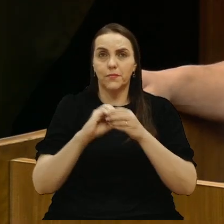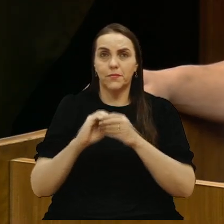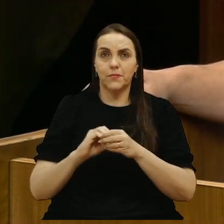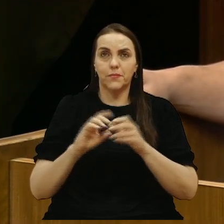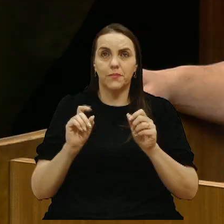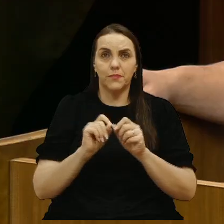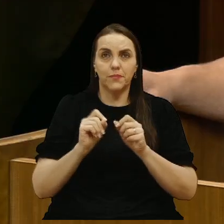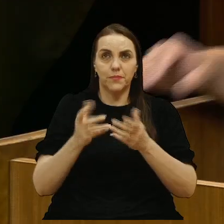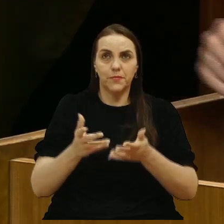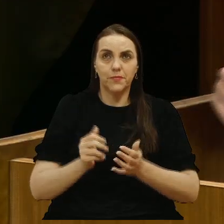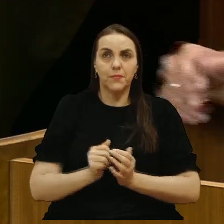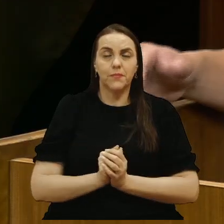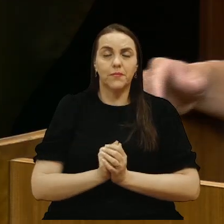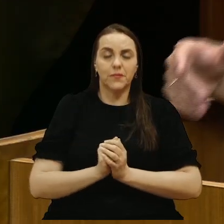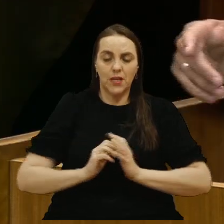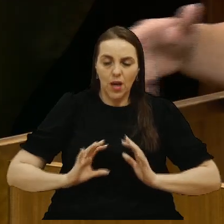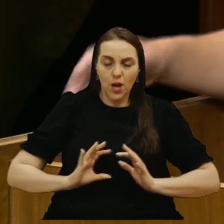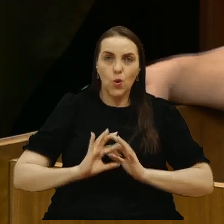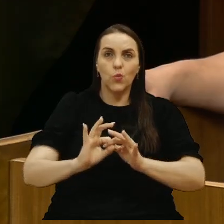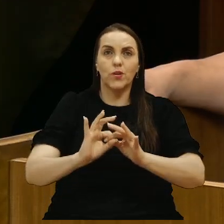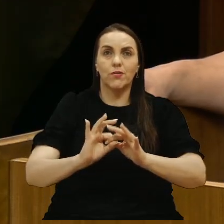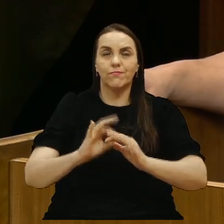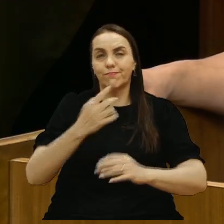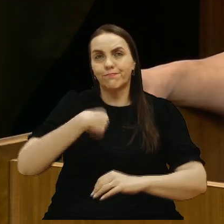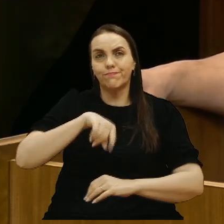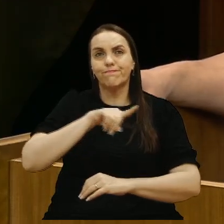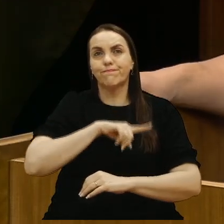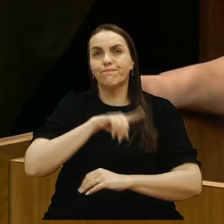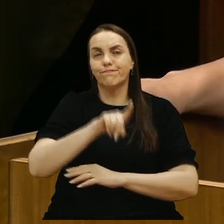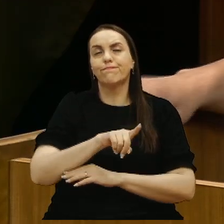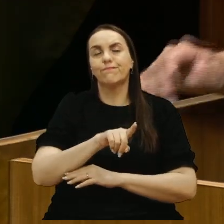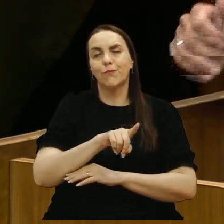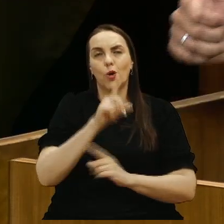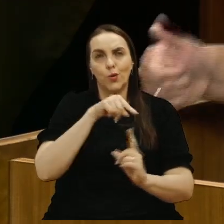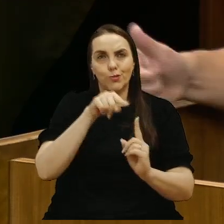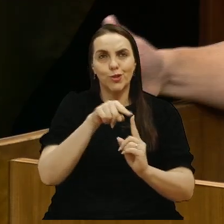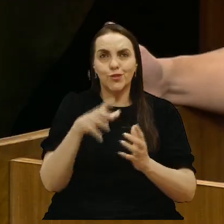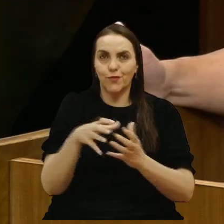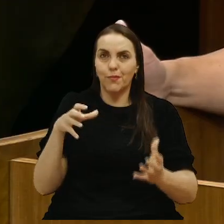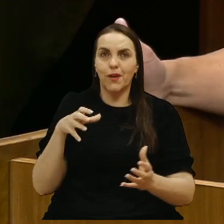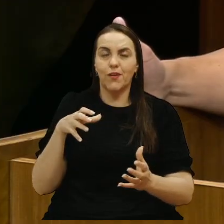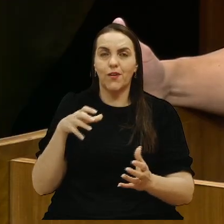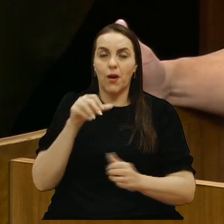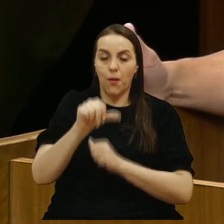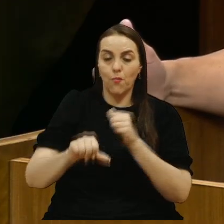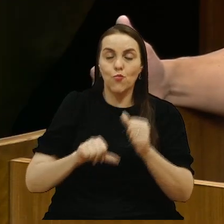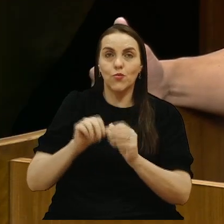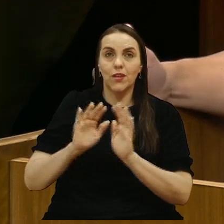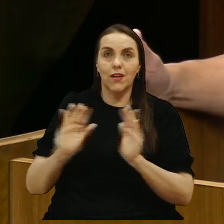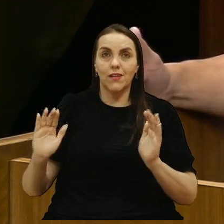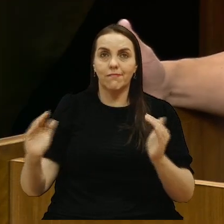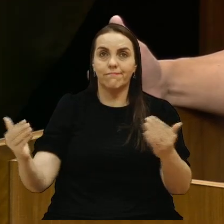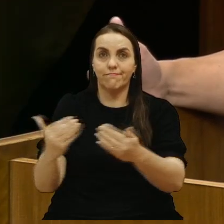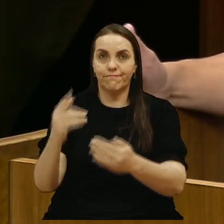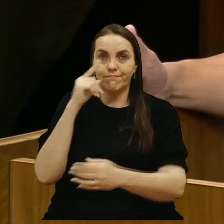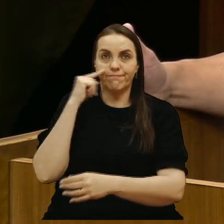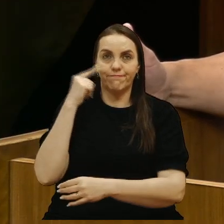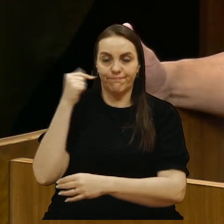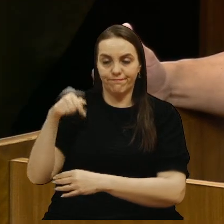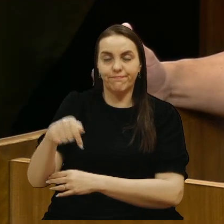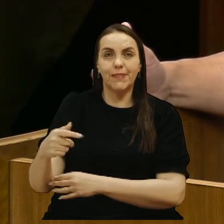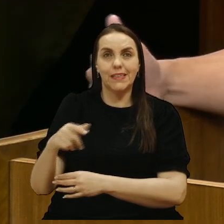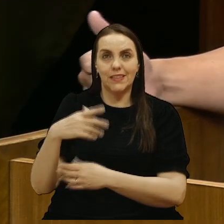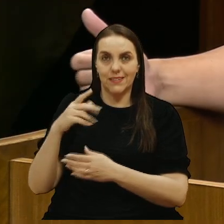fazer, se unirem a nós, a uma causa maior para a gente conseguir ou mudar esses containers da cidade, que precisa